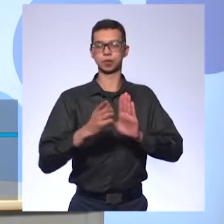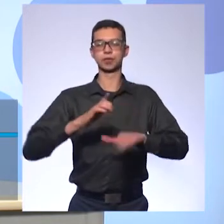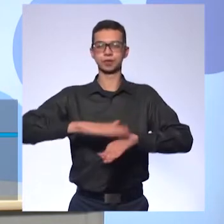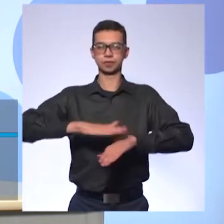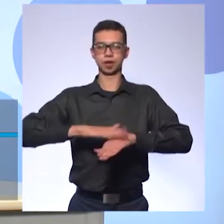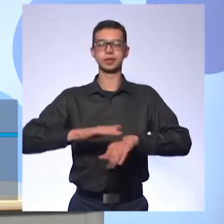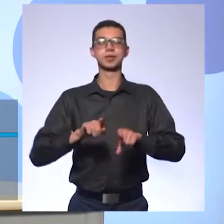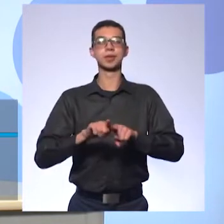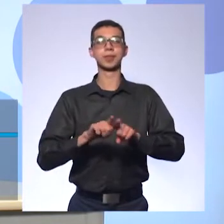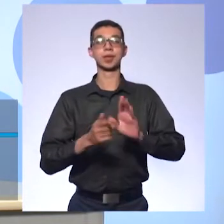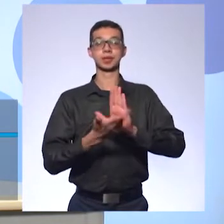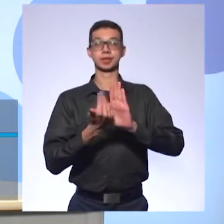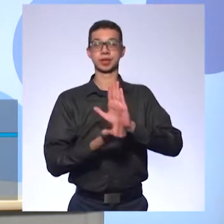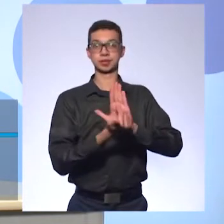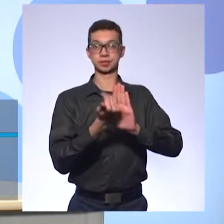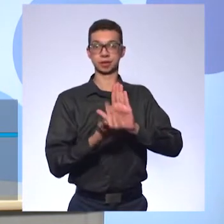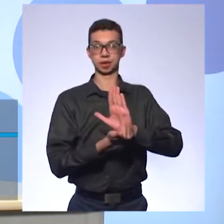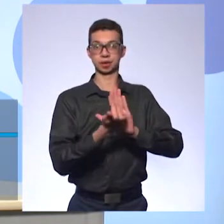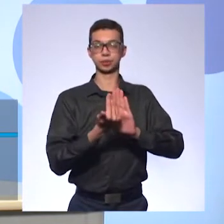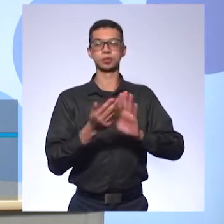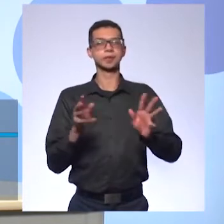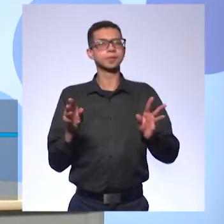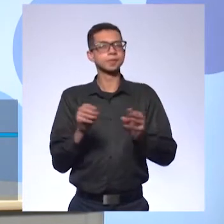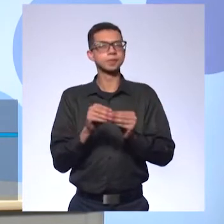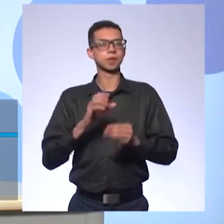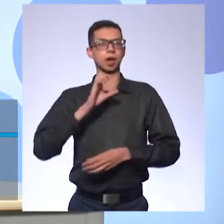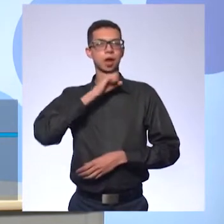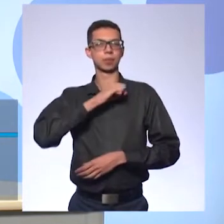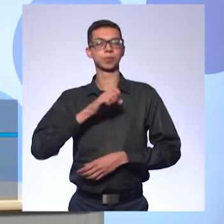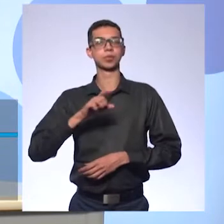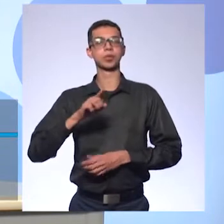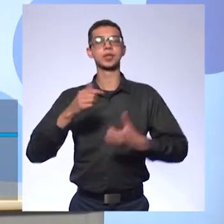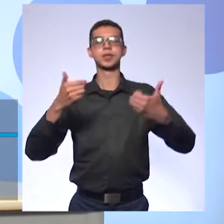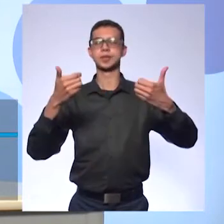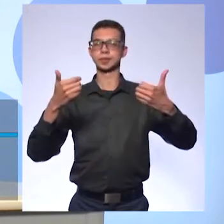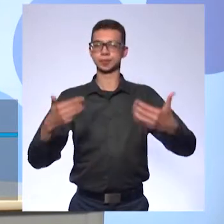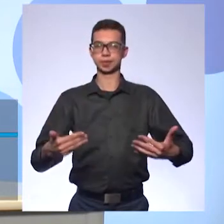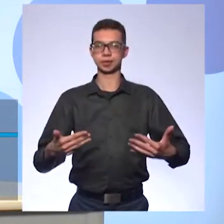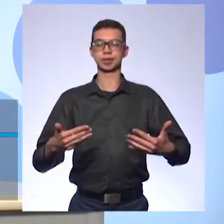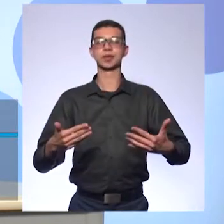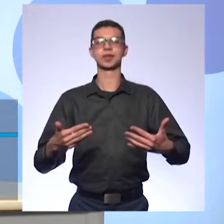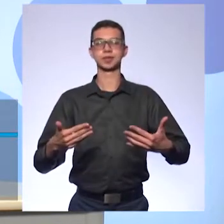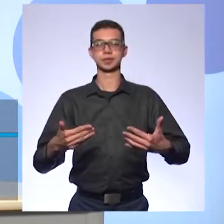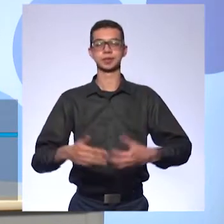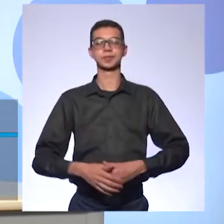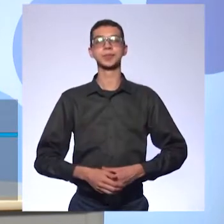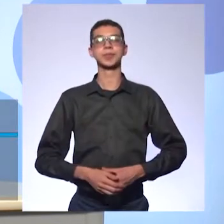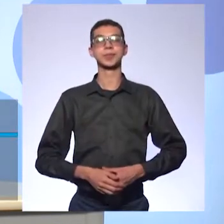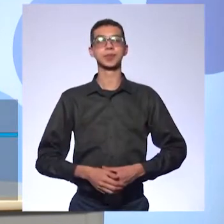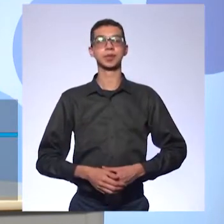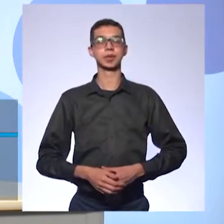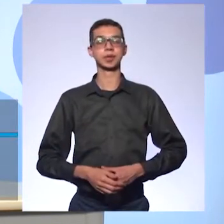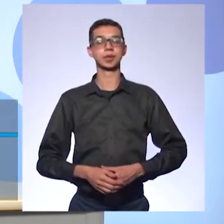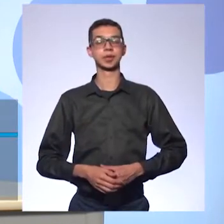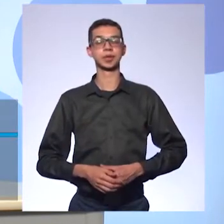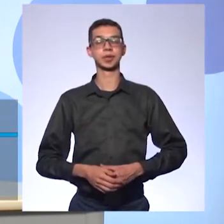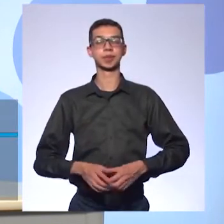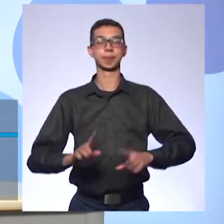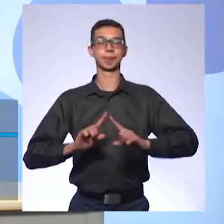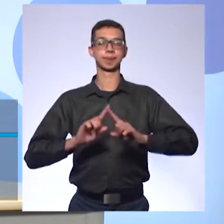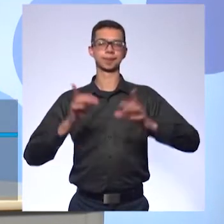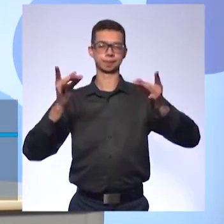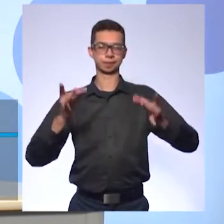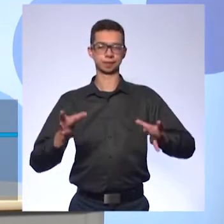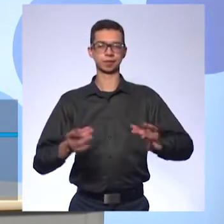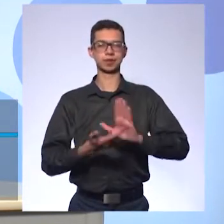esse desenho, uma breve descrição da obra, né? E tem as etapas, tem a etapa diretoria de ensino, e